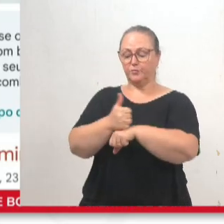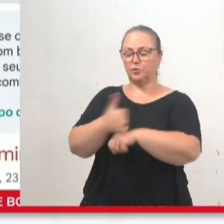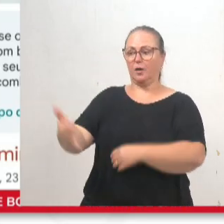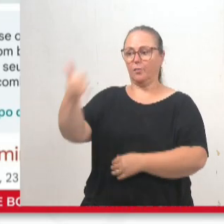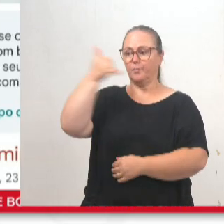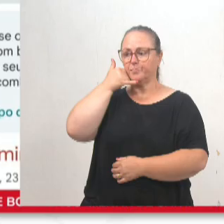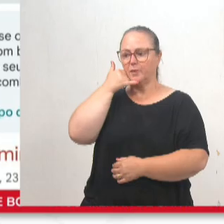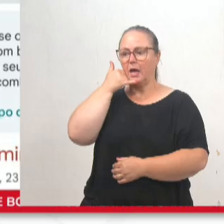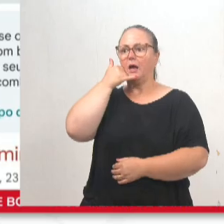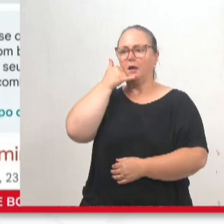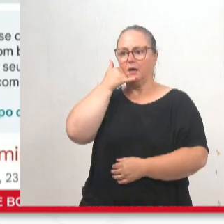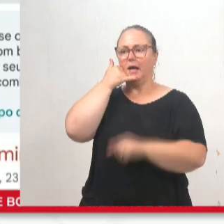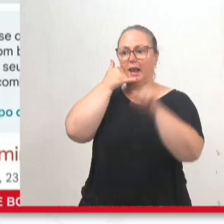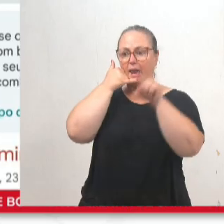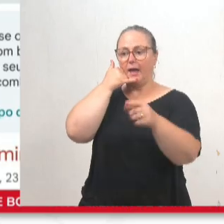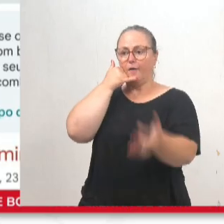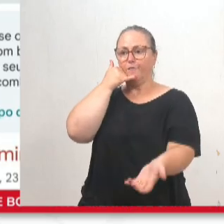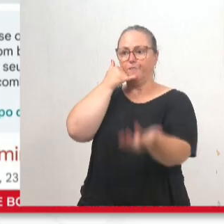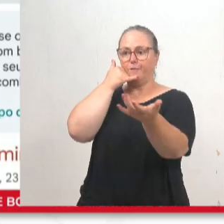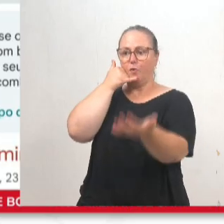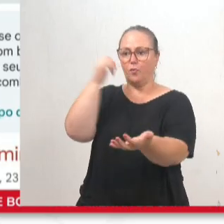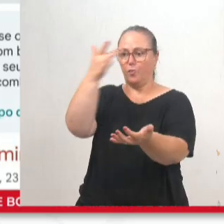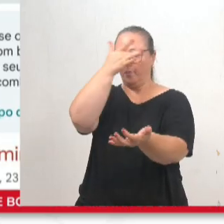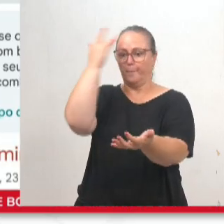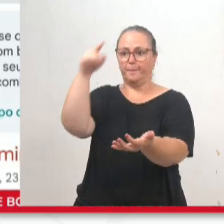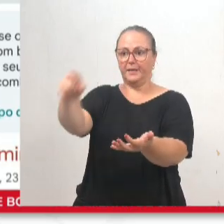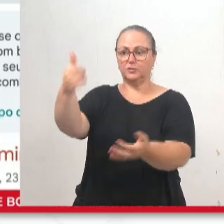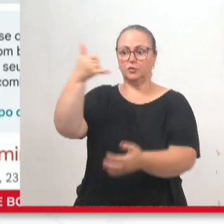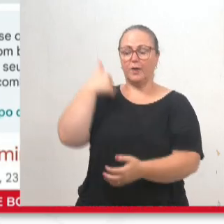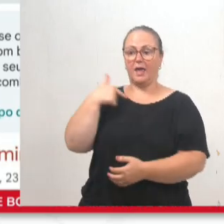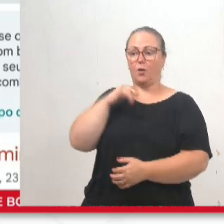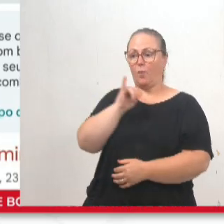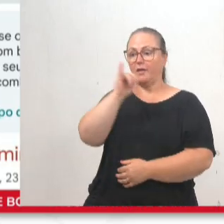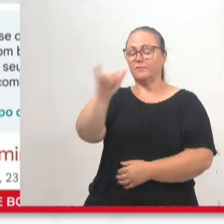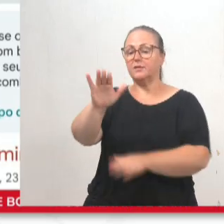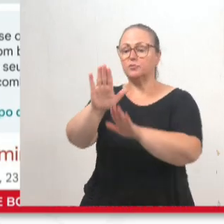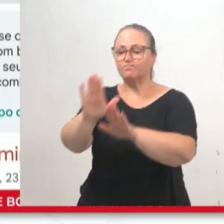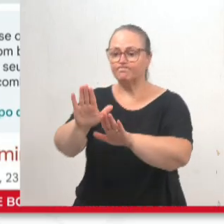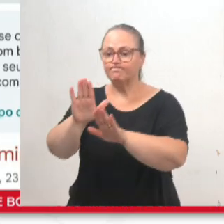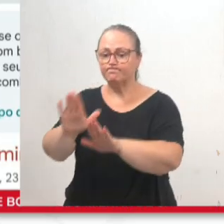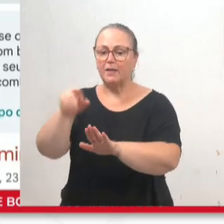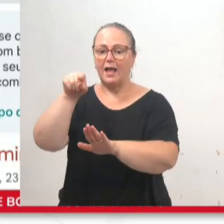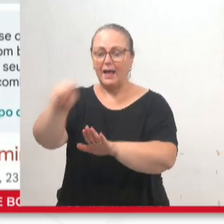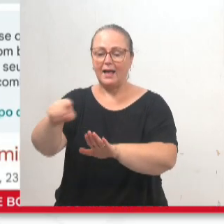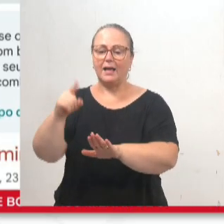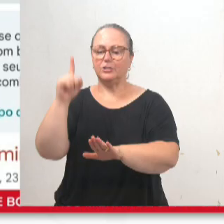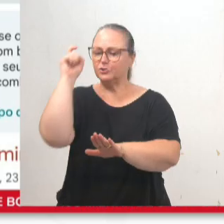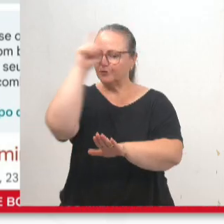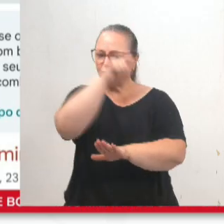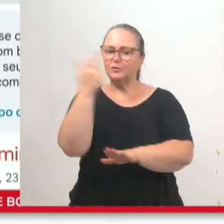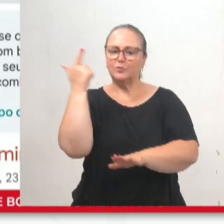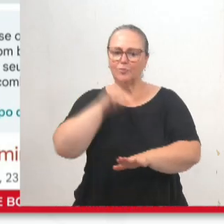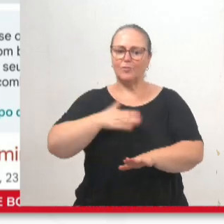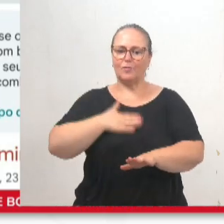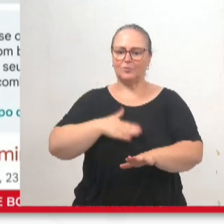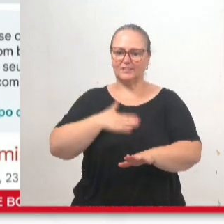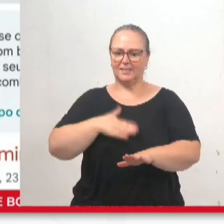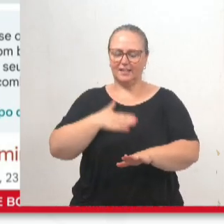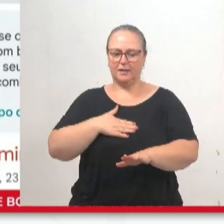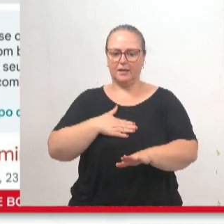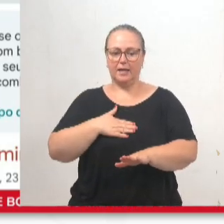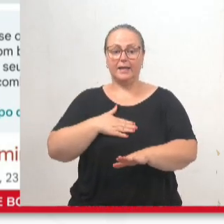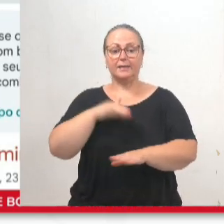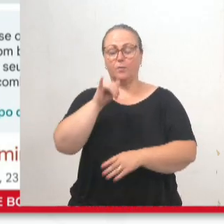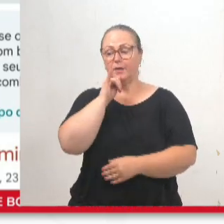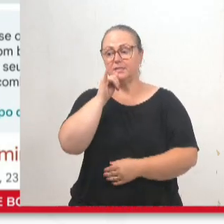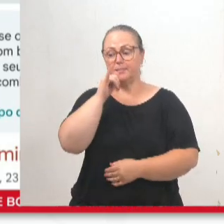natureza de ocorrência, e para conseguir simultaneamente tocar o alarme para que as equipes comecem a se equipar, embarcar na viatura e